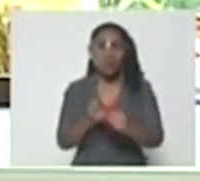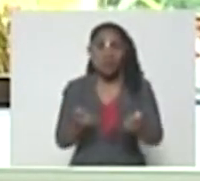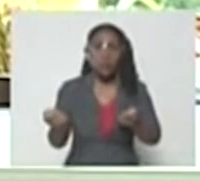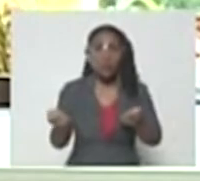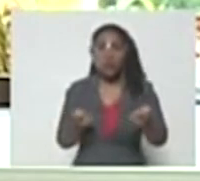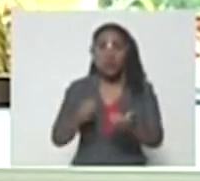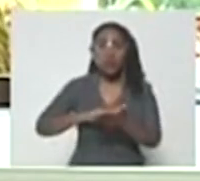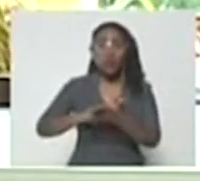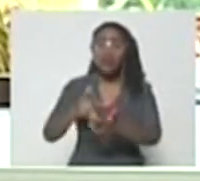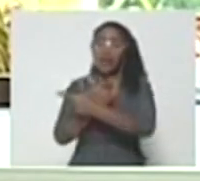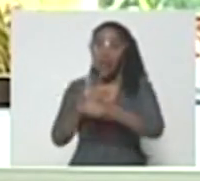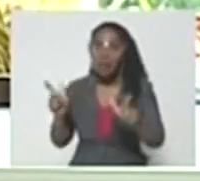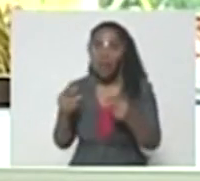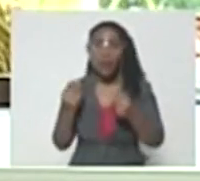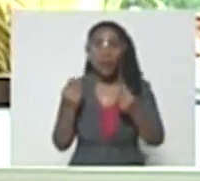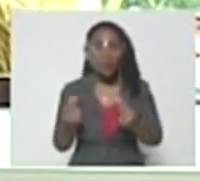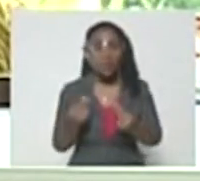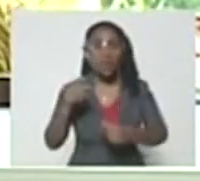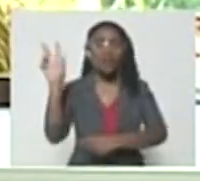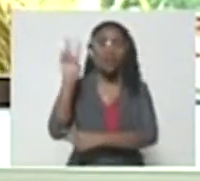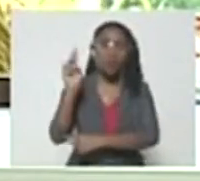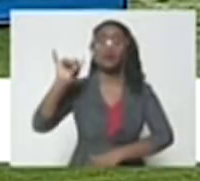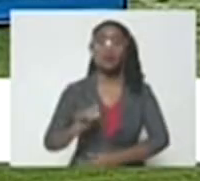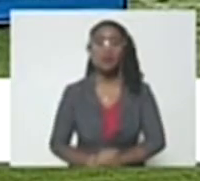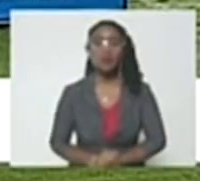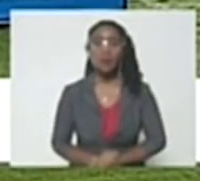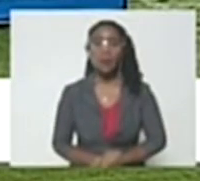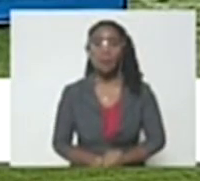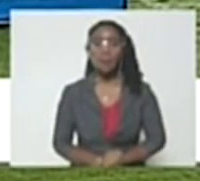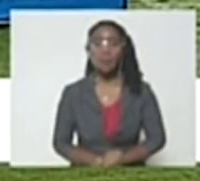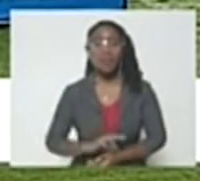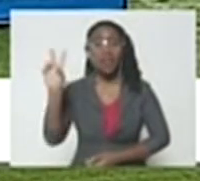os direitos de transmissão dos Jogos Olímpicos de Tóquio.